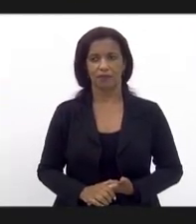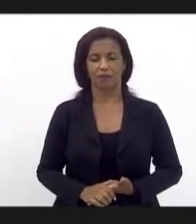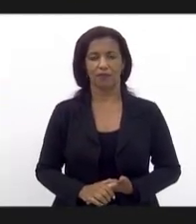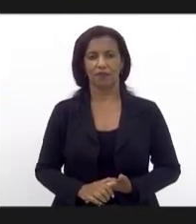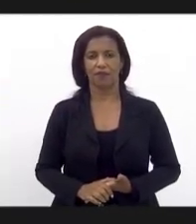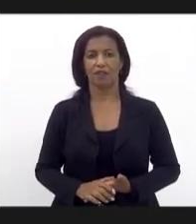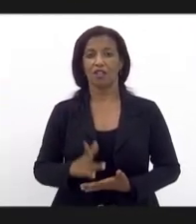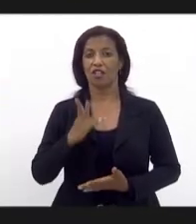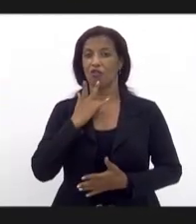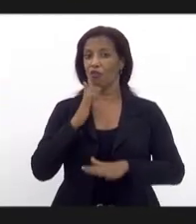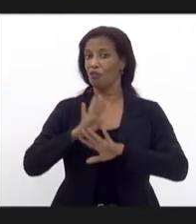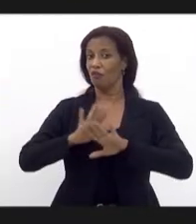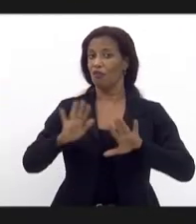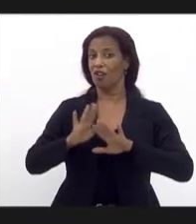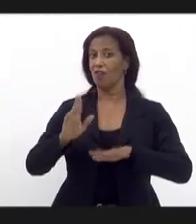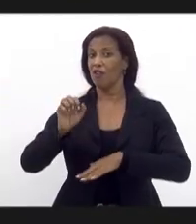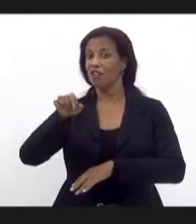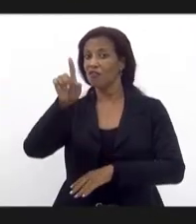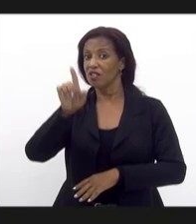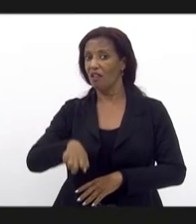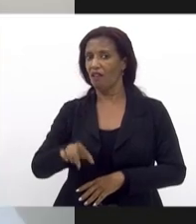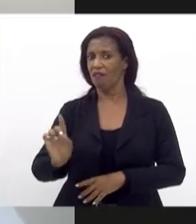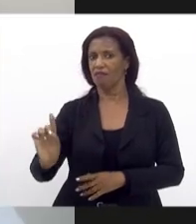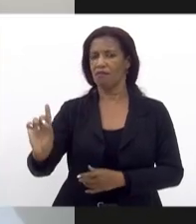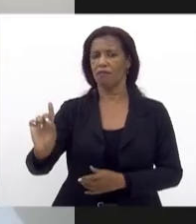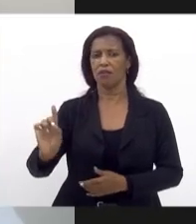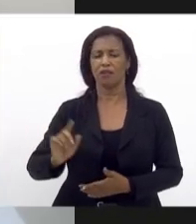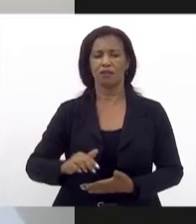de Deus, eu falei que você é Deus.